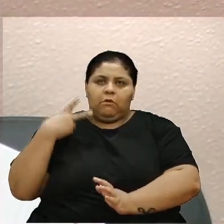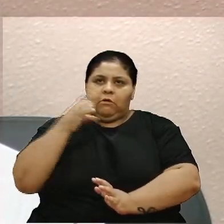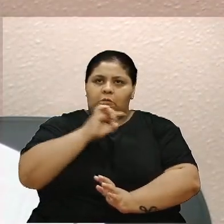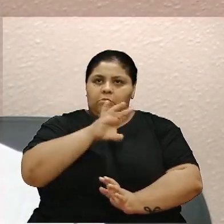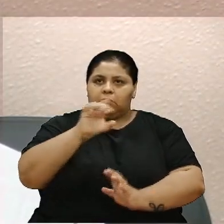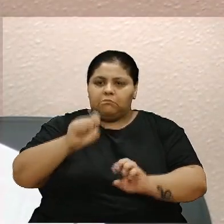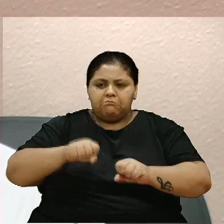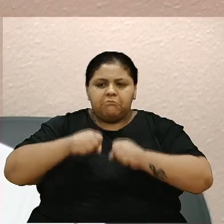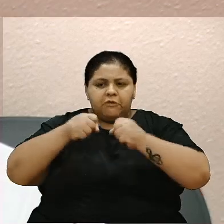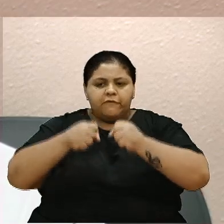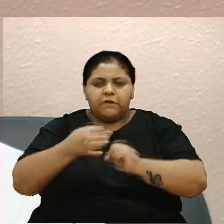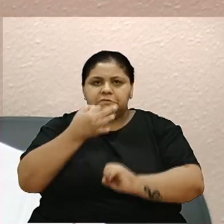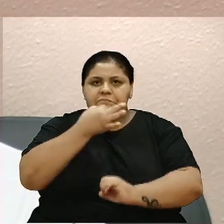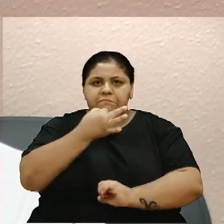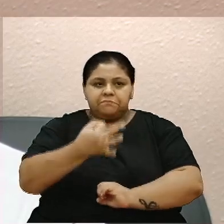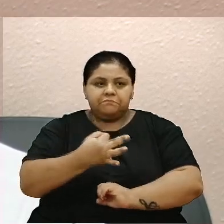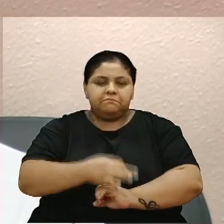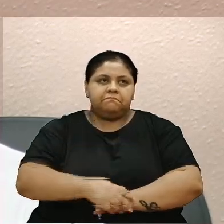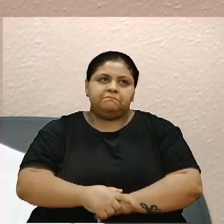o seu pensamento,